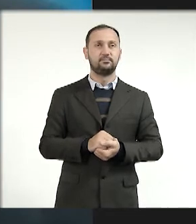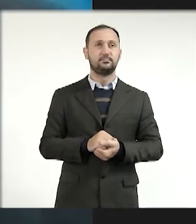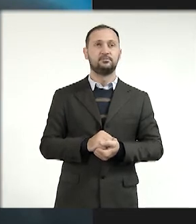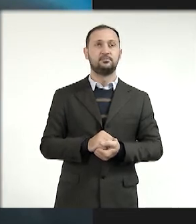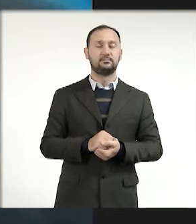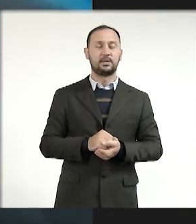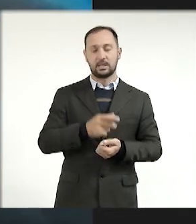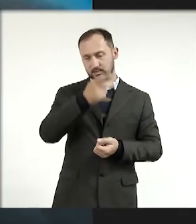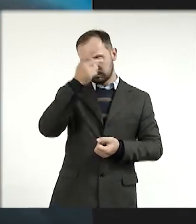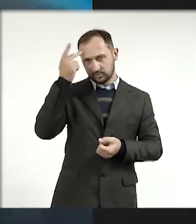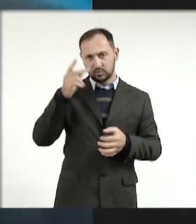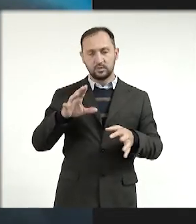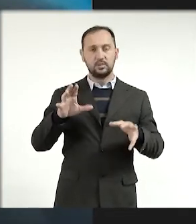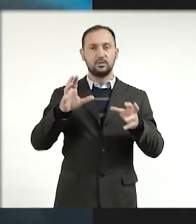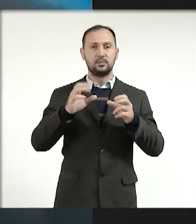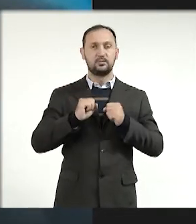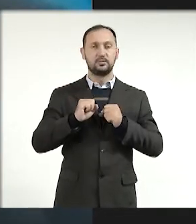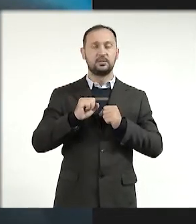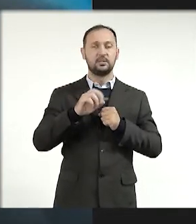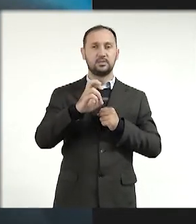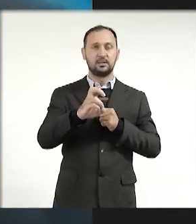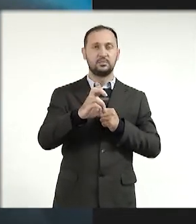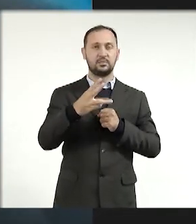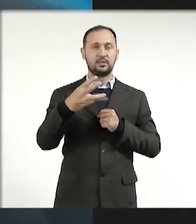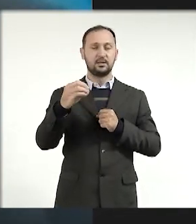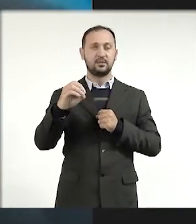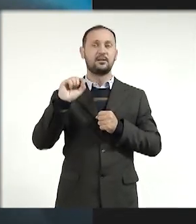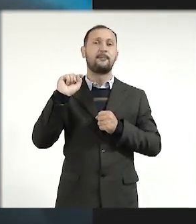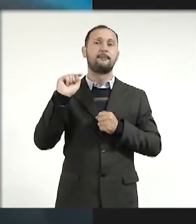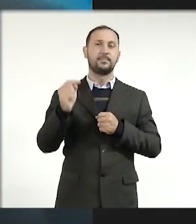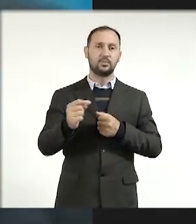30.079, os infectados